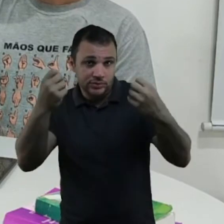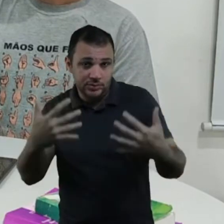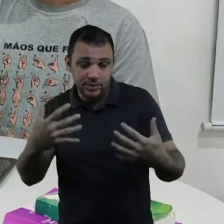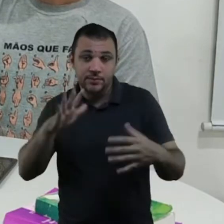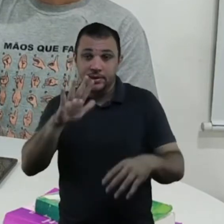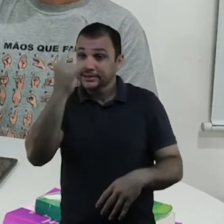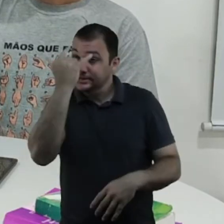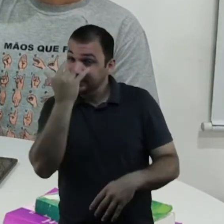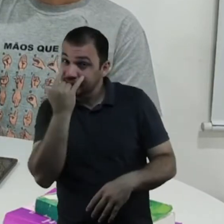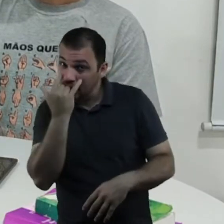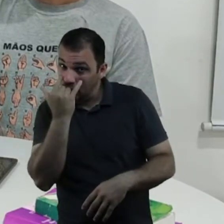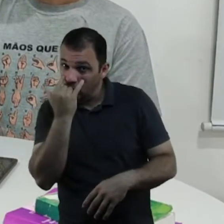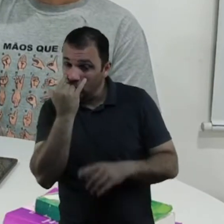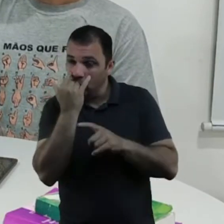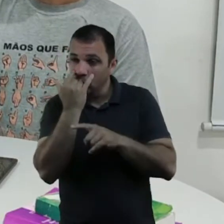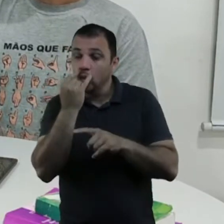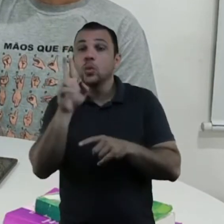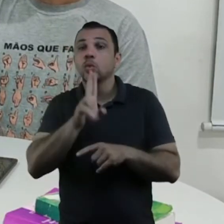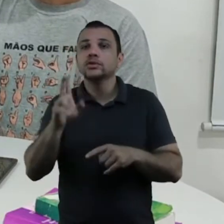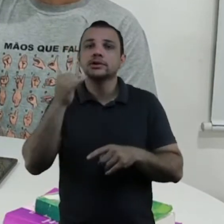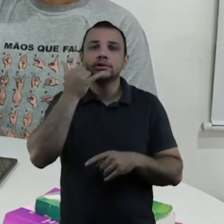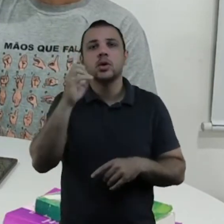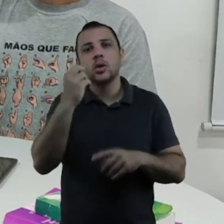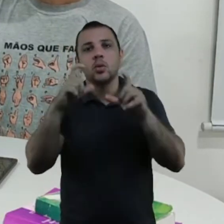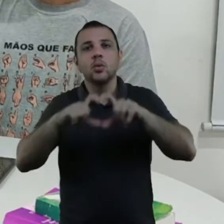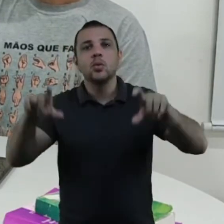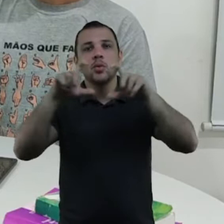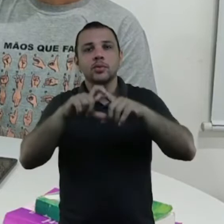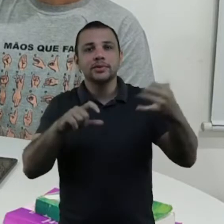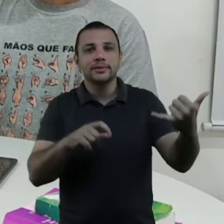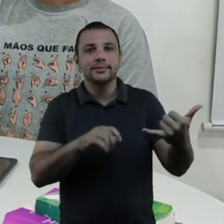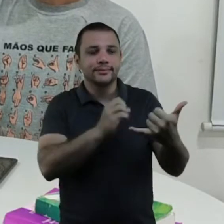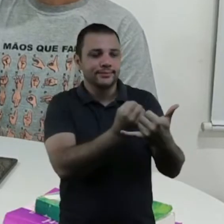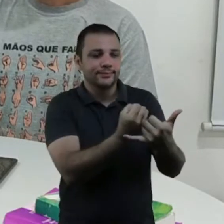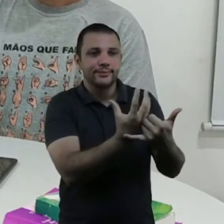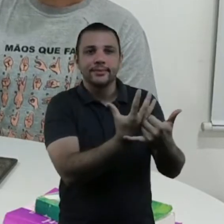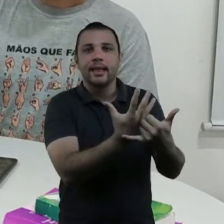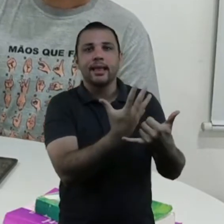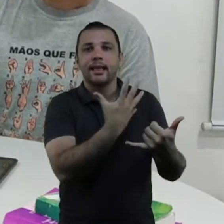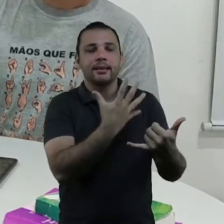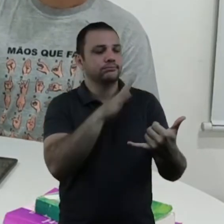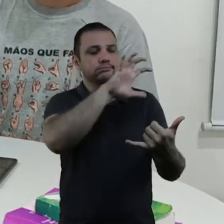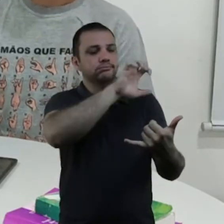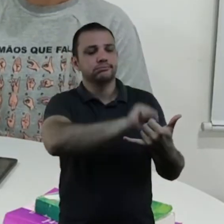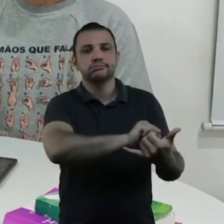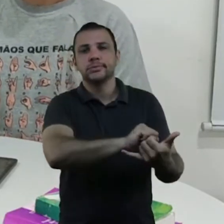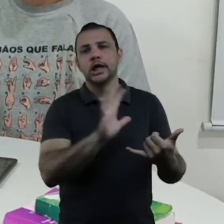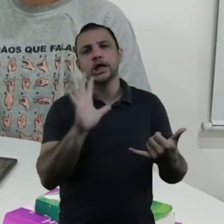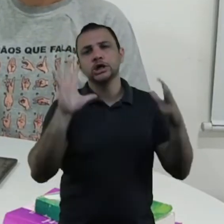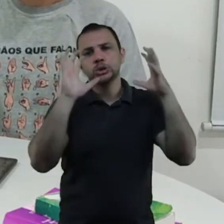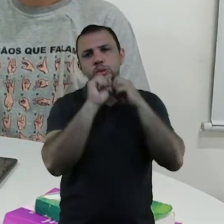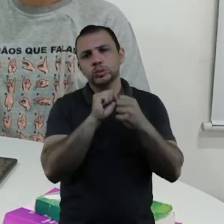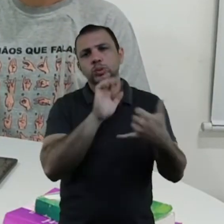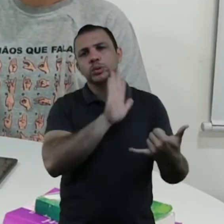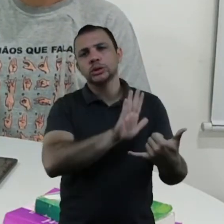o meu caso, elas sempre procuram usar o celular ou o computador com a tela desligada, tá? Porque assim economiza